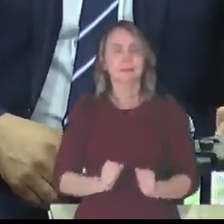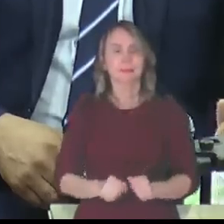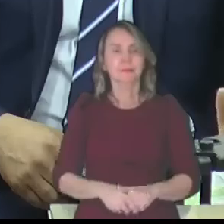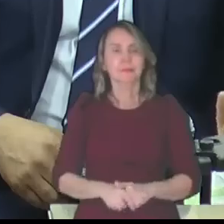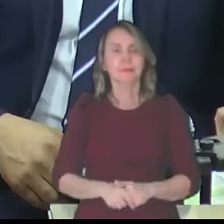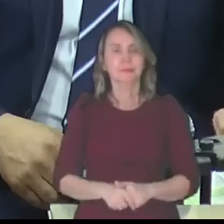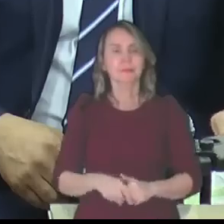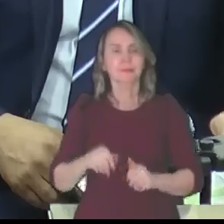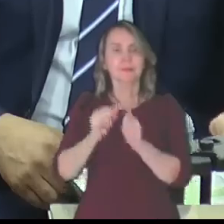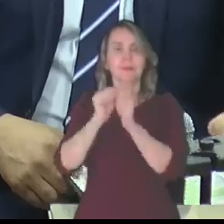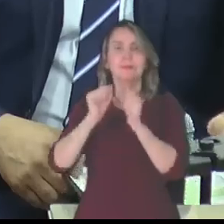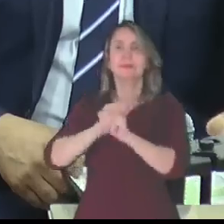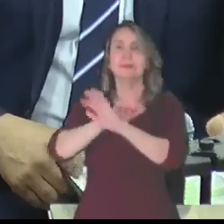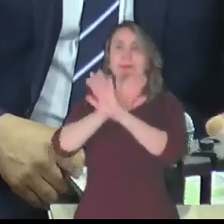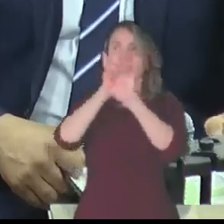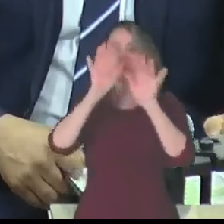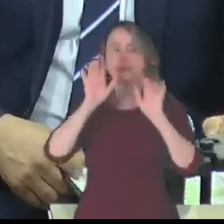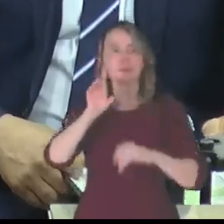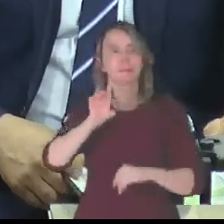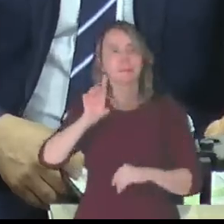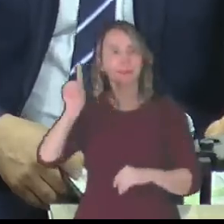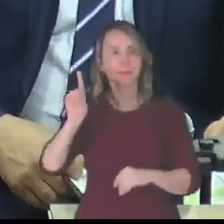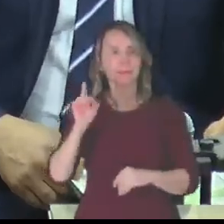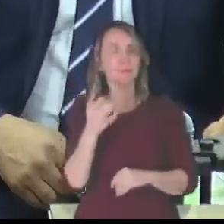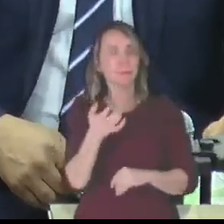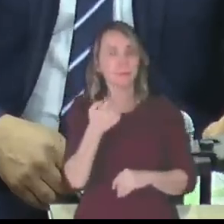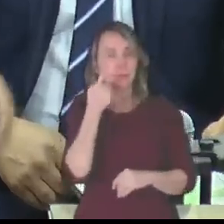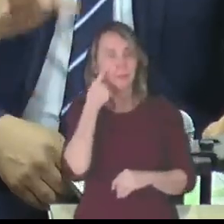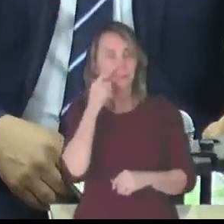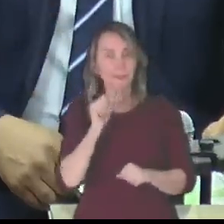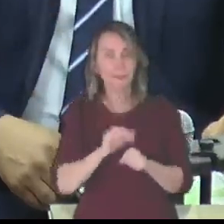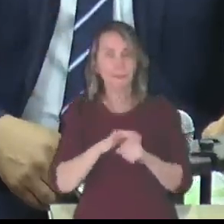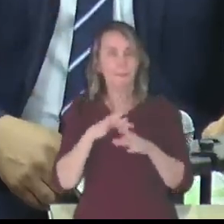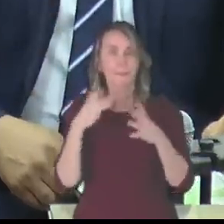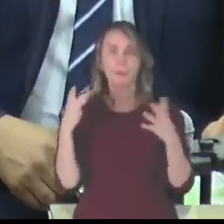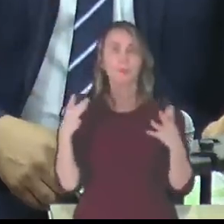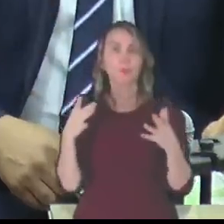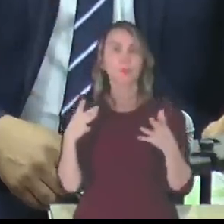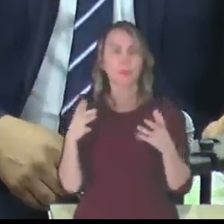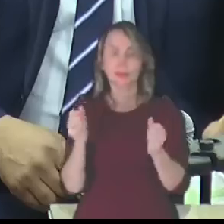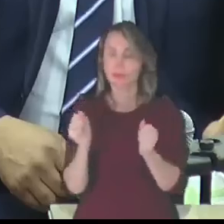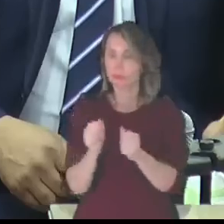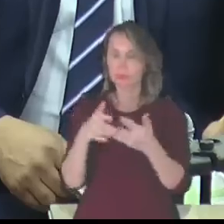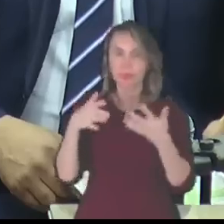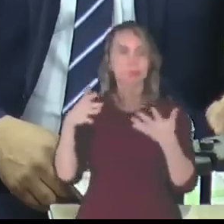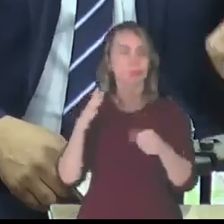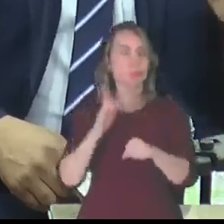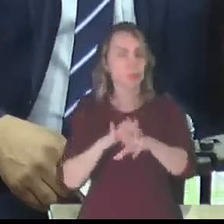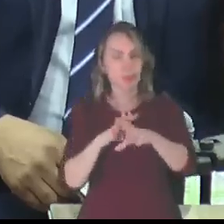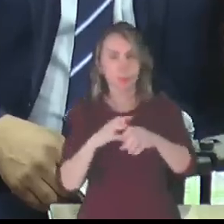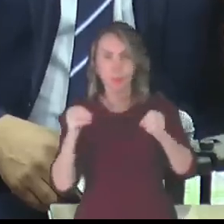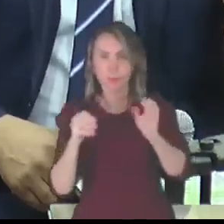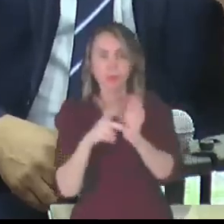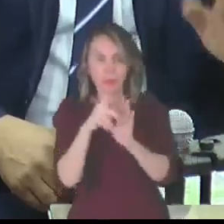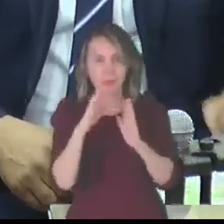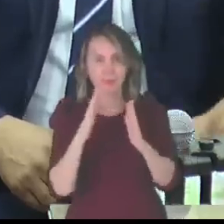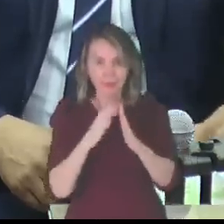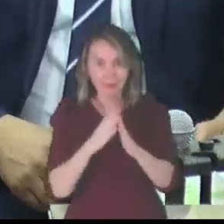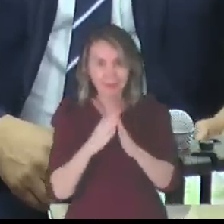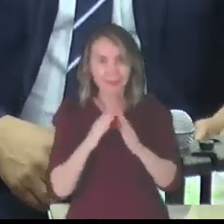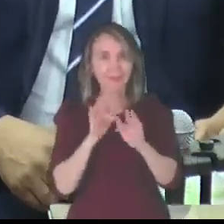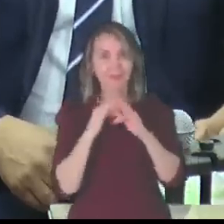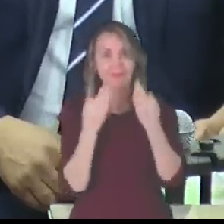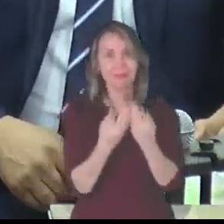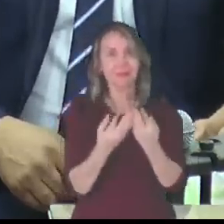glória a Deus quem quer ver Maravilha quem quer ver Maravilha quem quer ver coisa grande na sua casa tem um glória